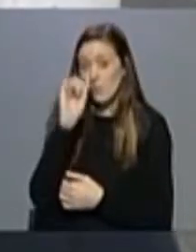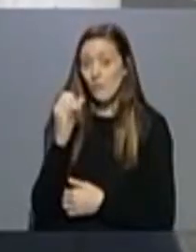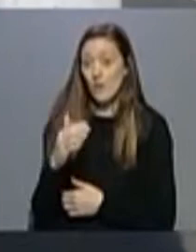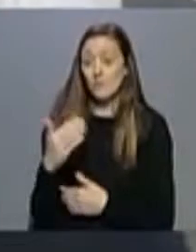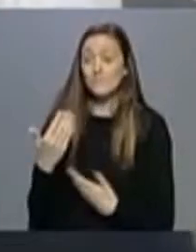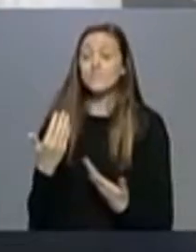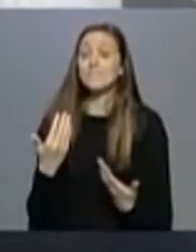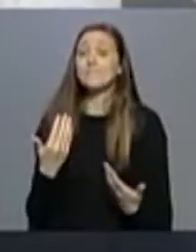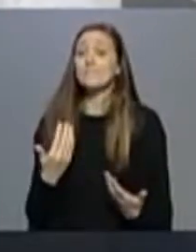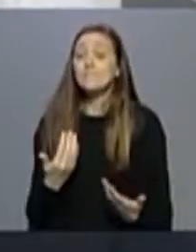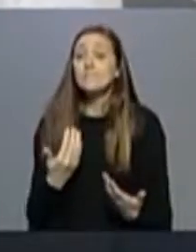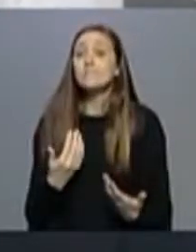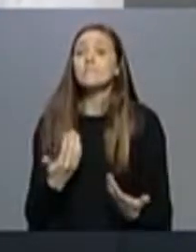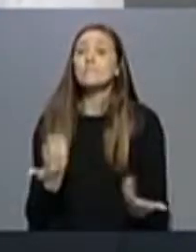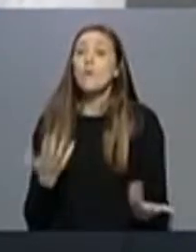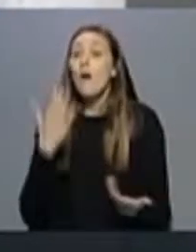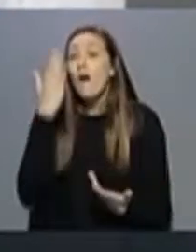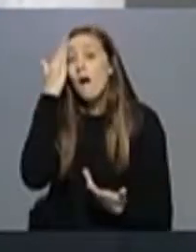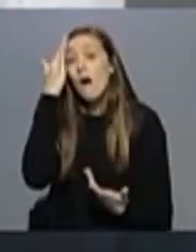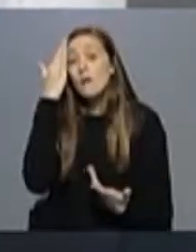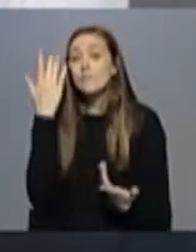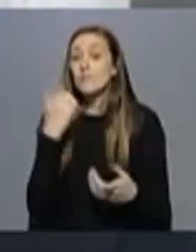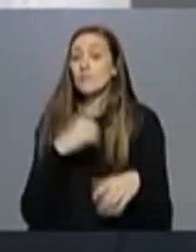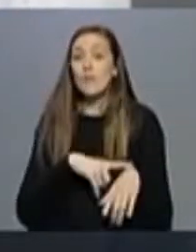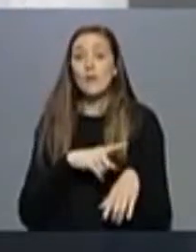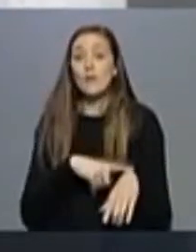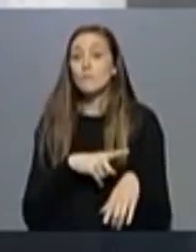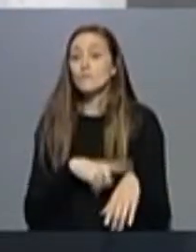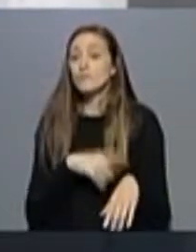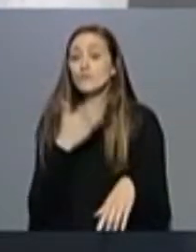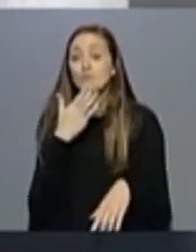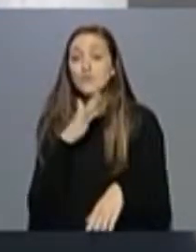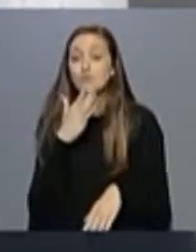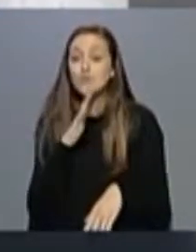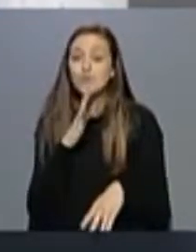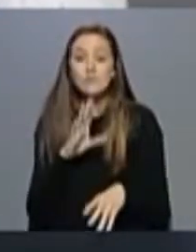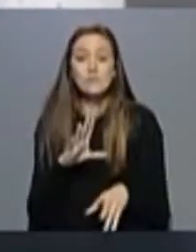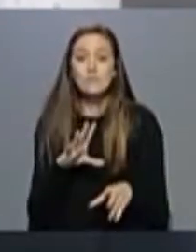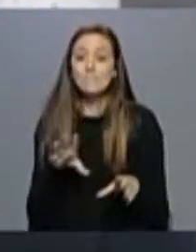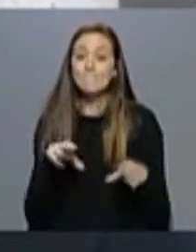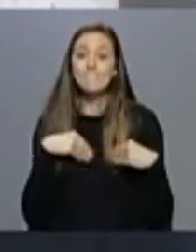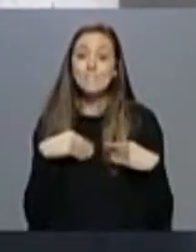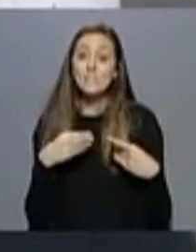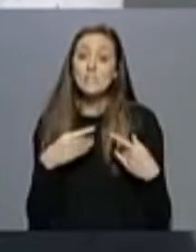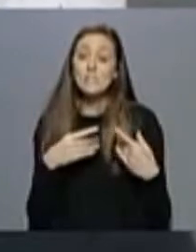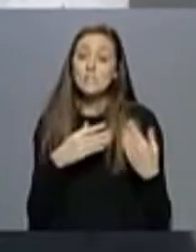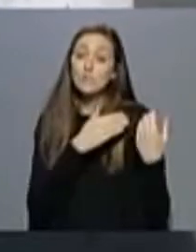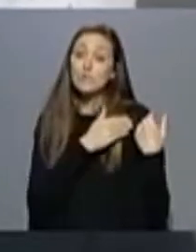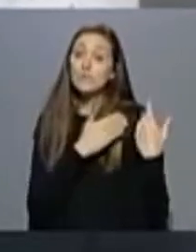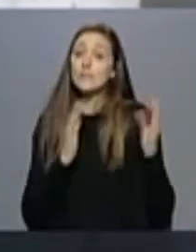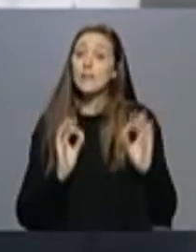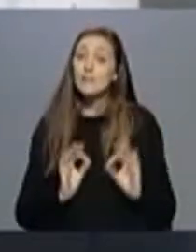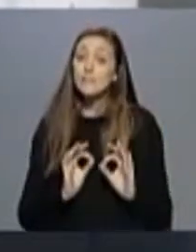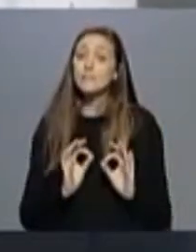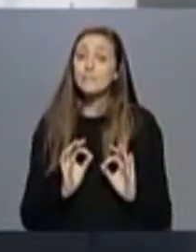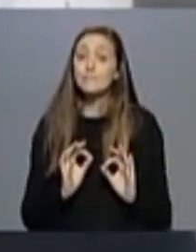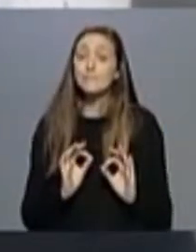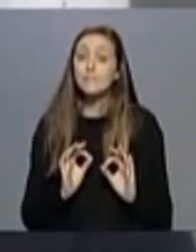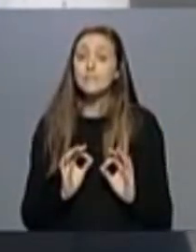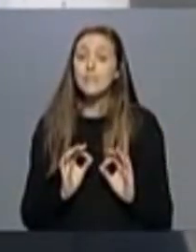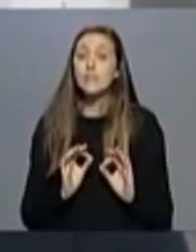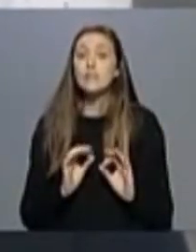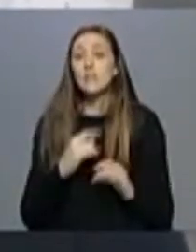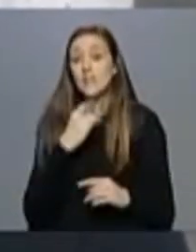Portanto, julgo que há tempo mais do que suficiente de se assumir responsabilidades políticas e, acima de tudo, dizer